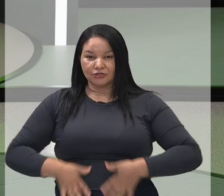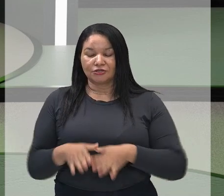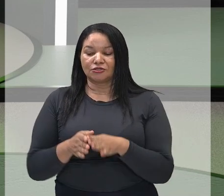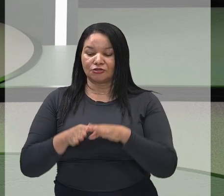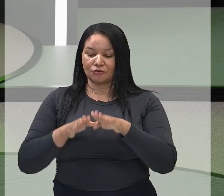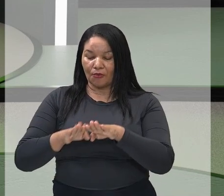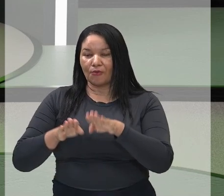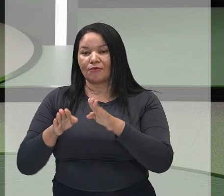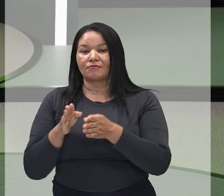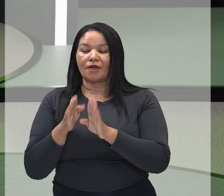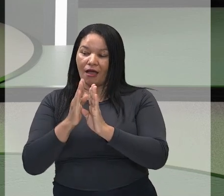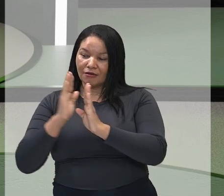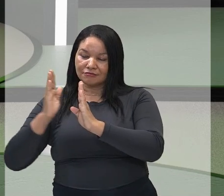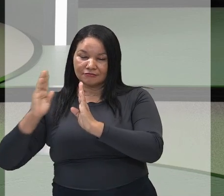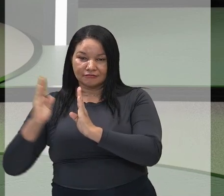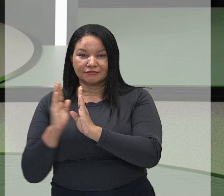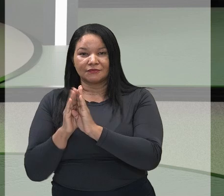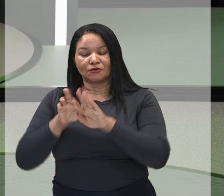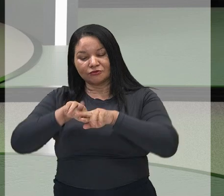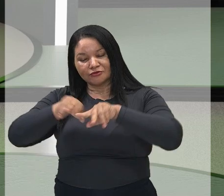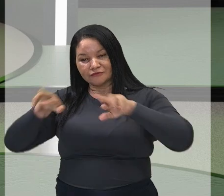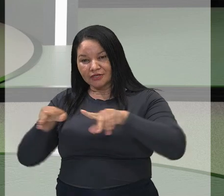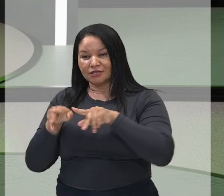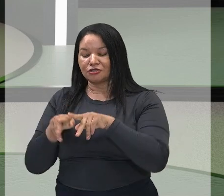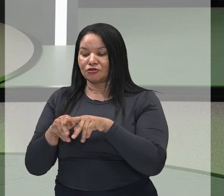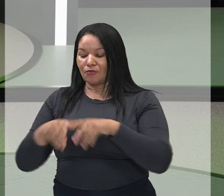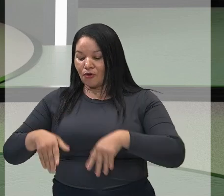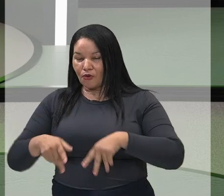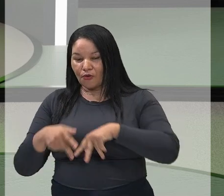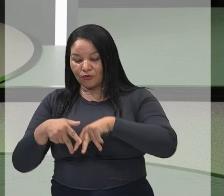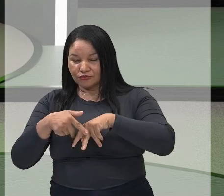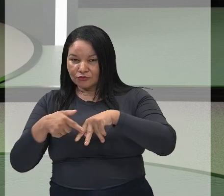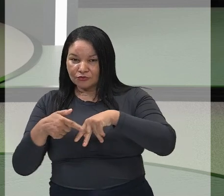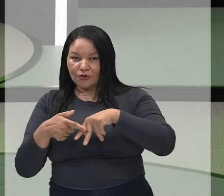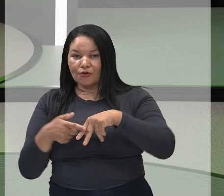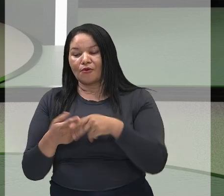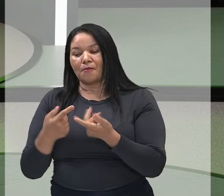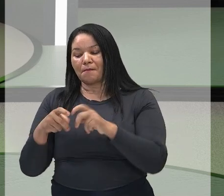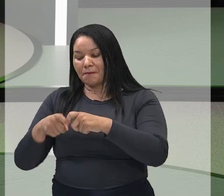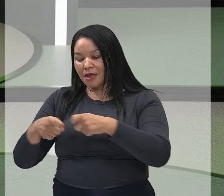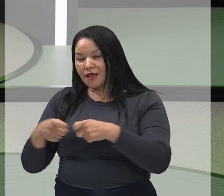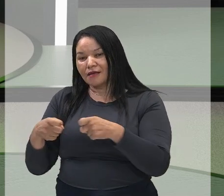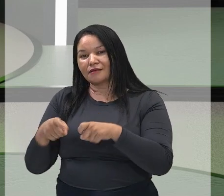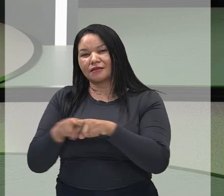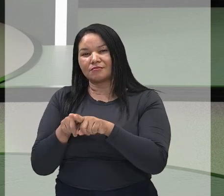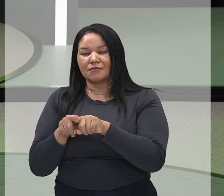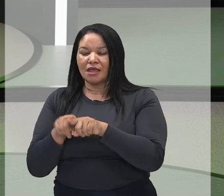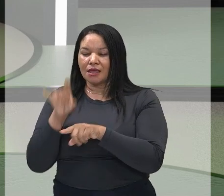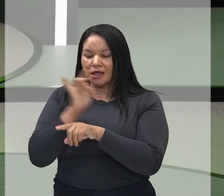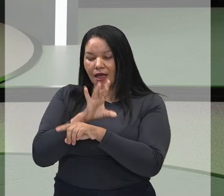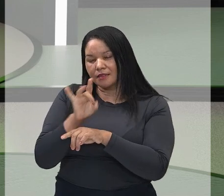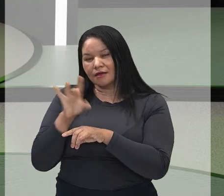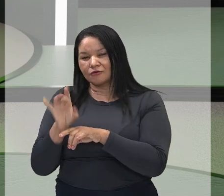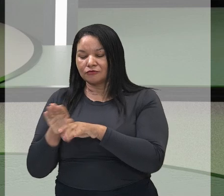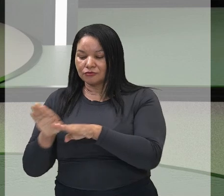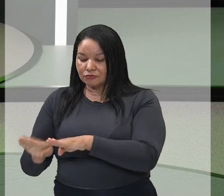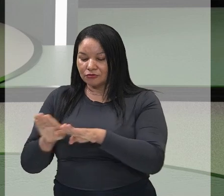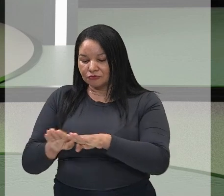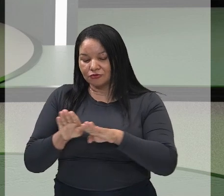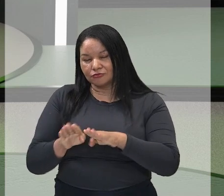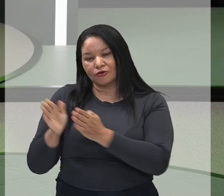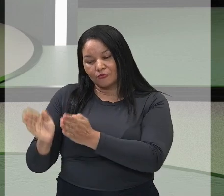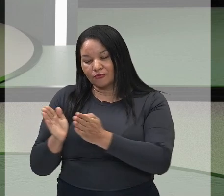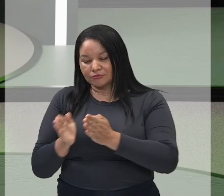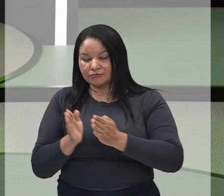em outra parte do guarda-roupa, o short, as meias. Cada roupa é guardada numa parte, cada peça de roupa a gente